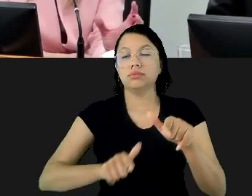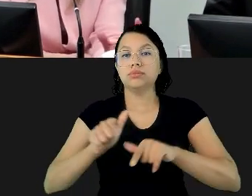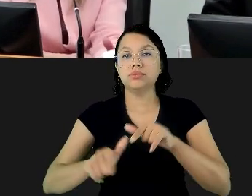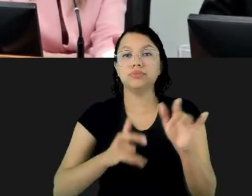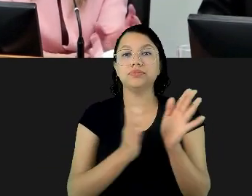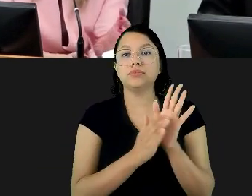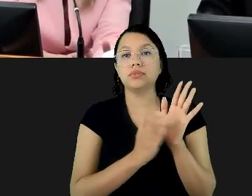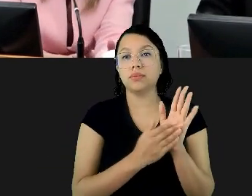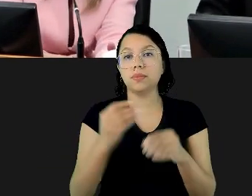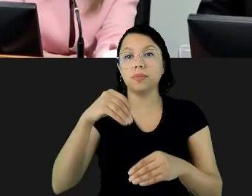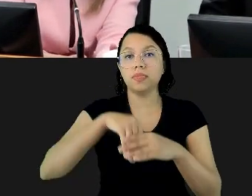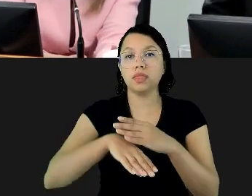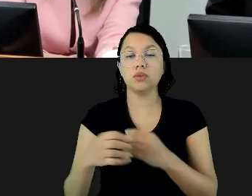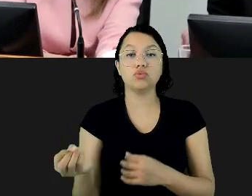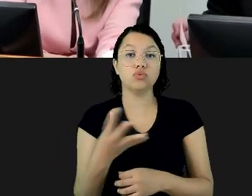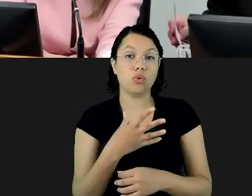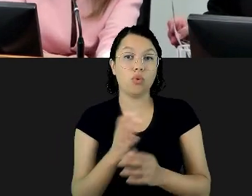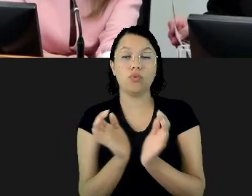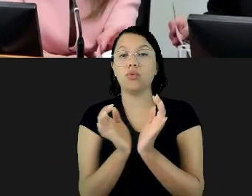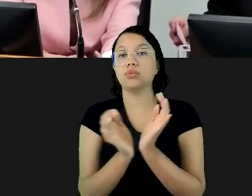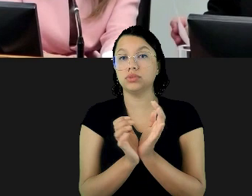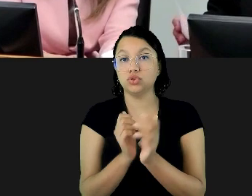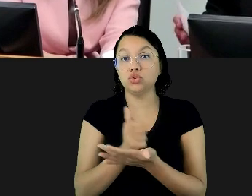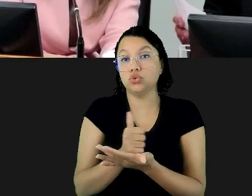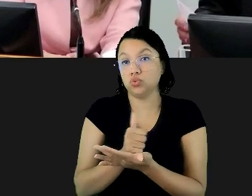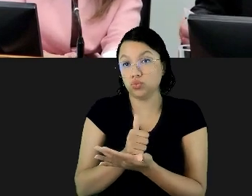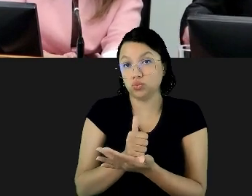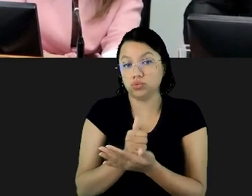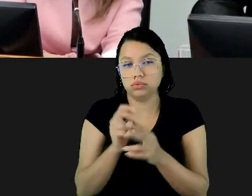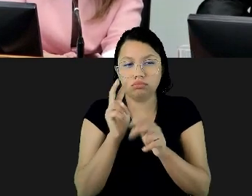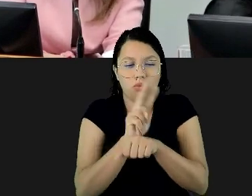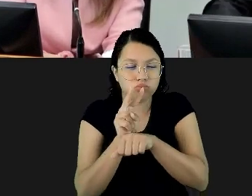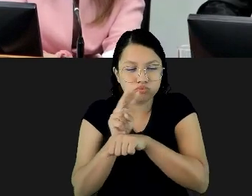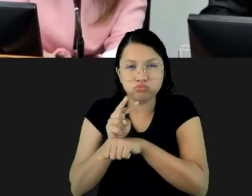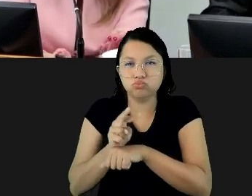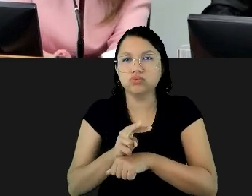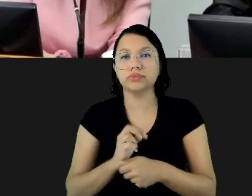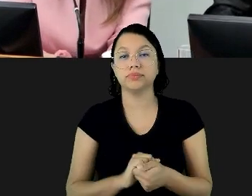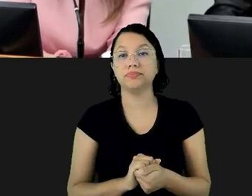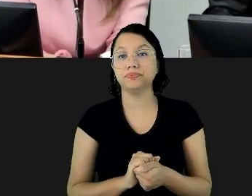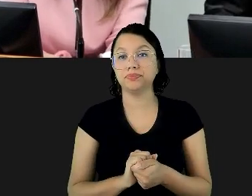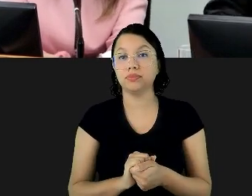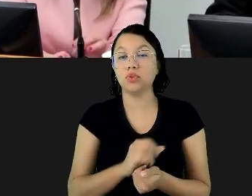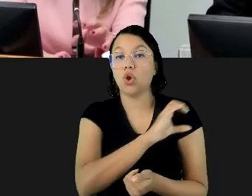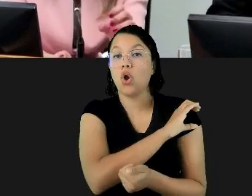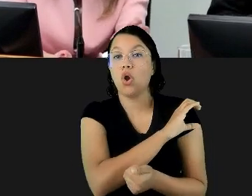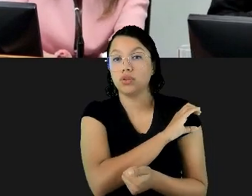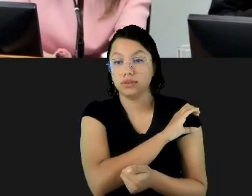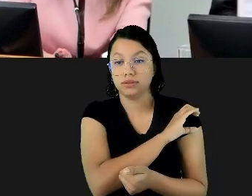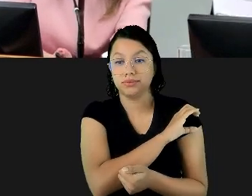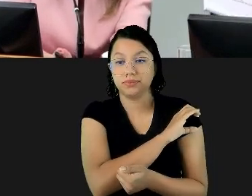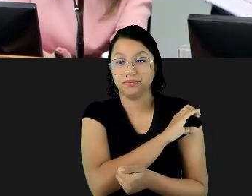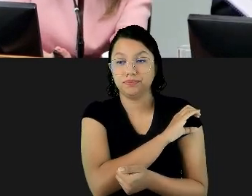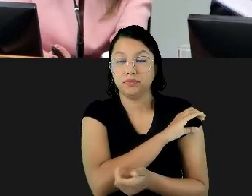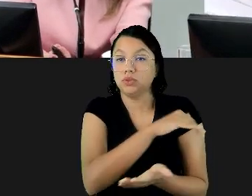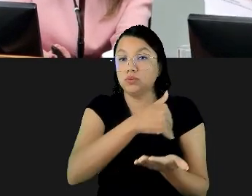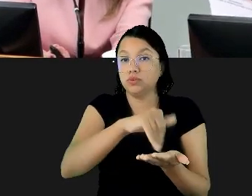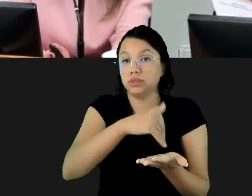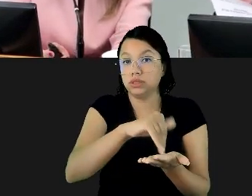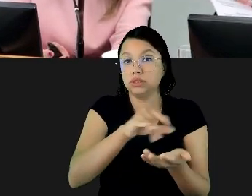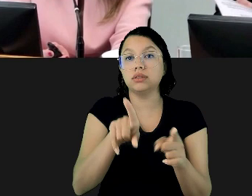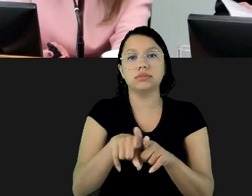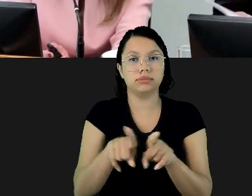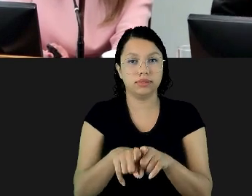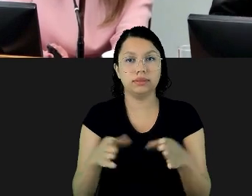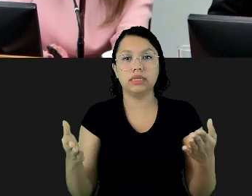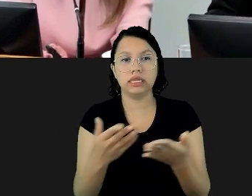de controle e monitoramento, uma coordenação e um secretariado. Esse é o desenho, inclusive, que consta